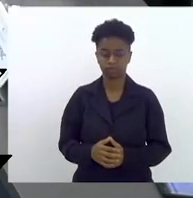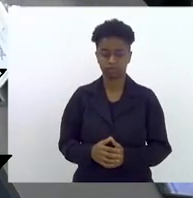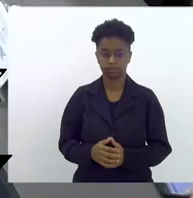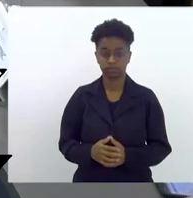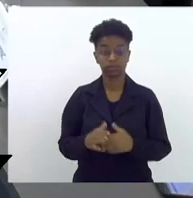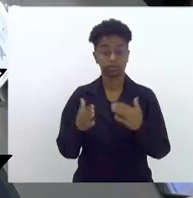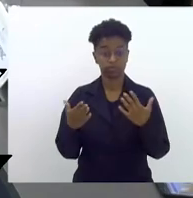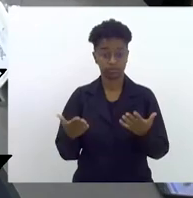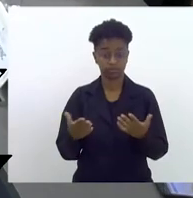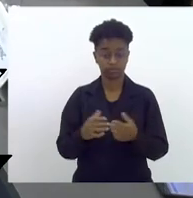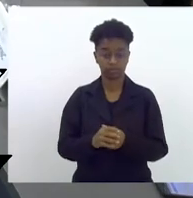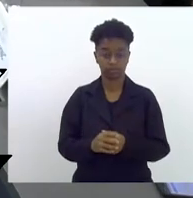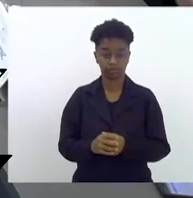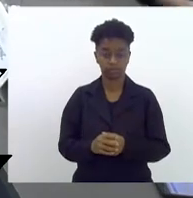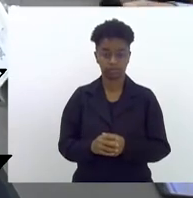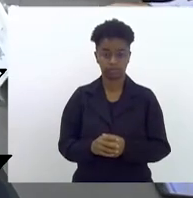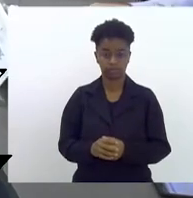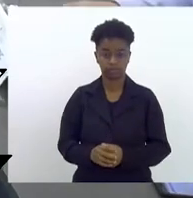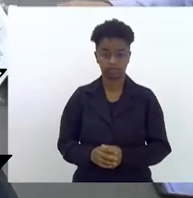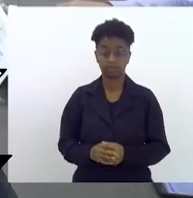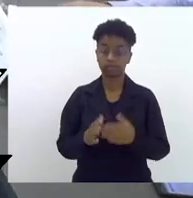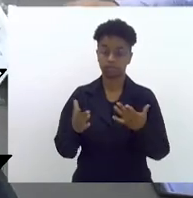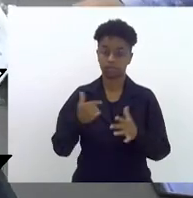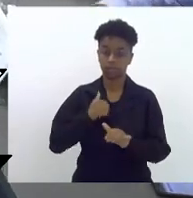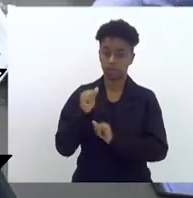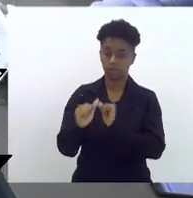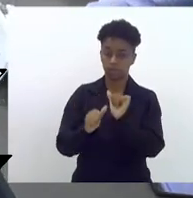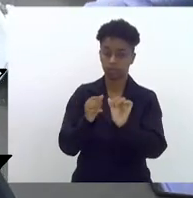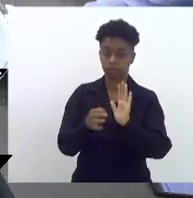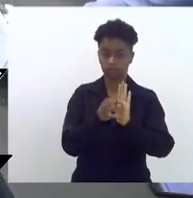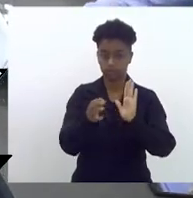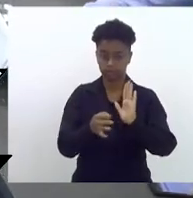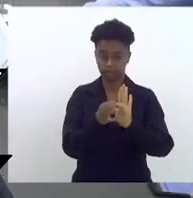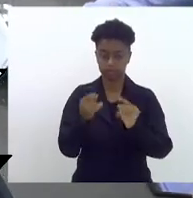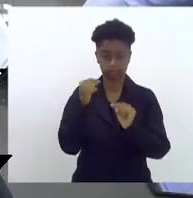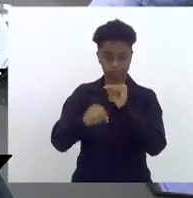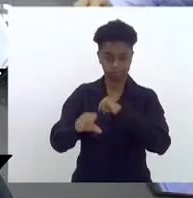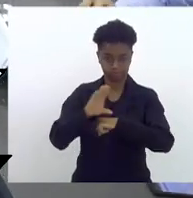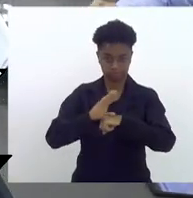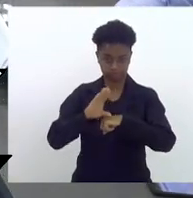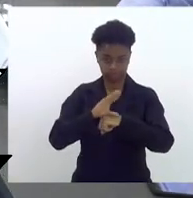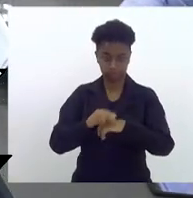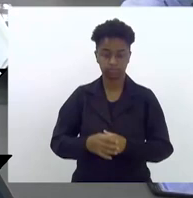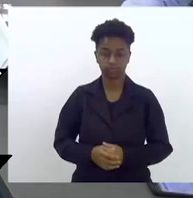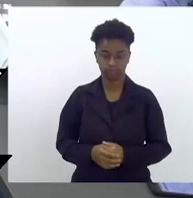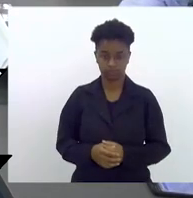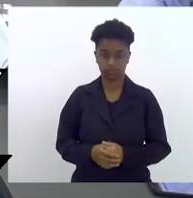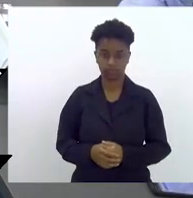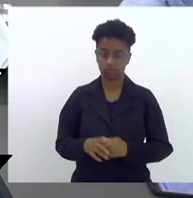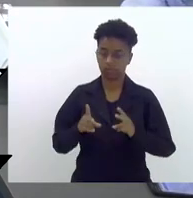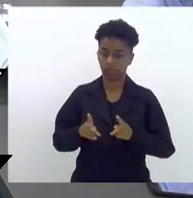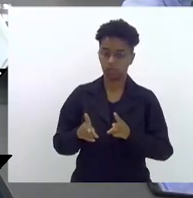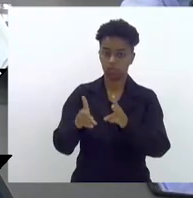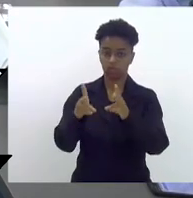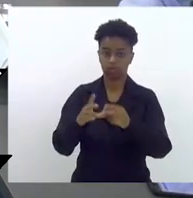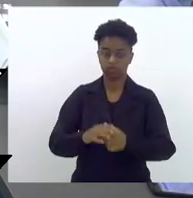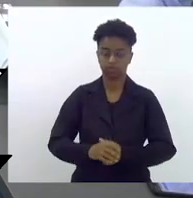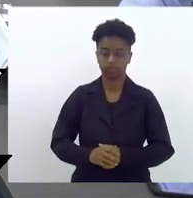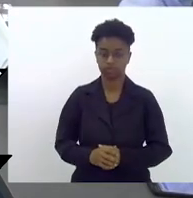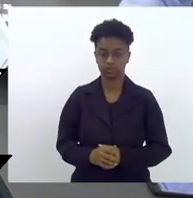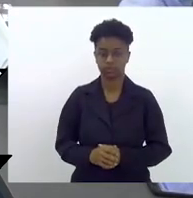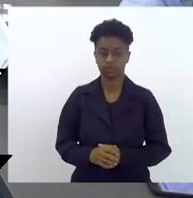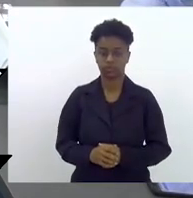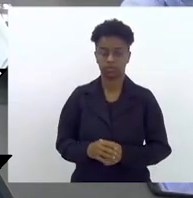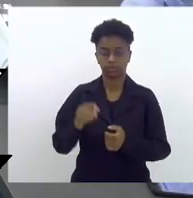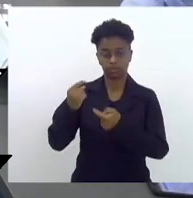nós temos que Deputado Luiz Paulo sugeriu vou alterar meu parecer pela inconstitucionalidade Seguindo aqui os ditames